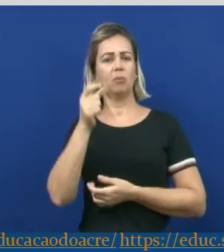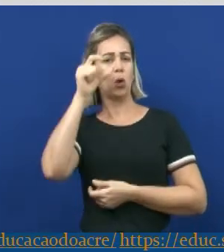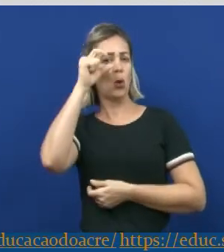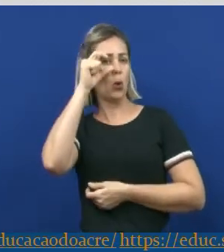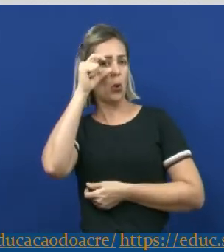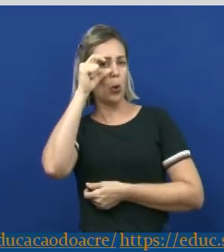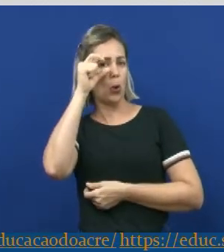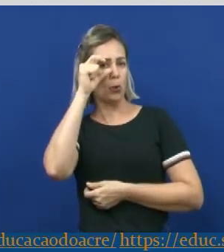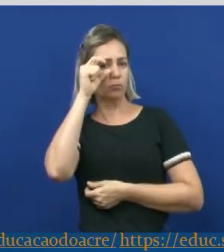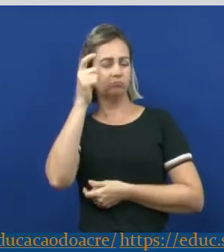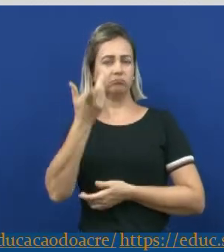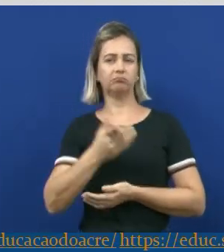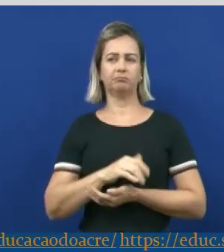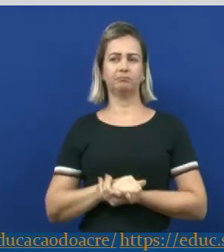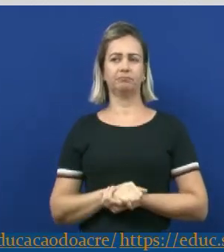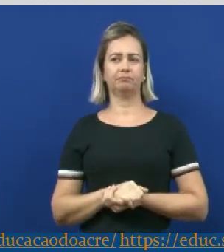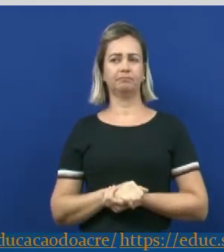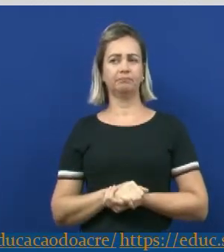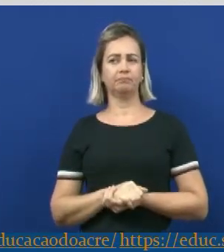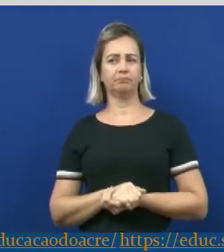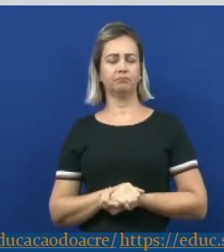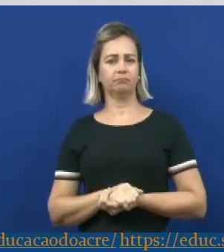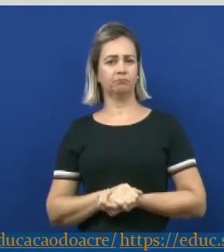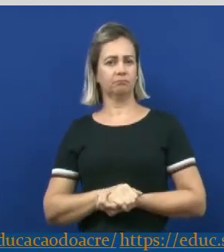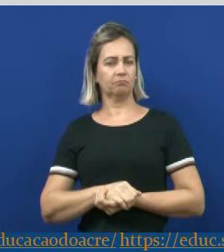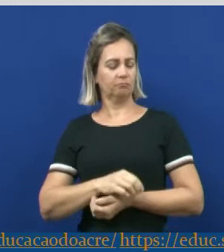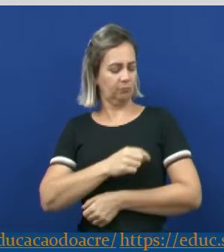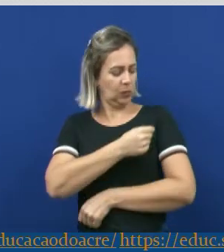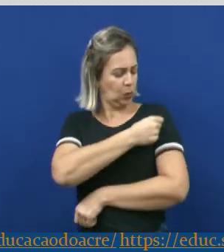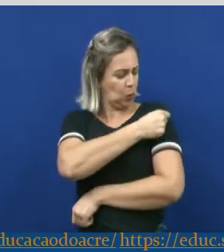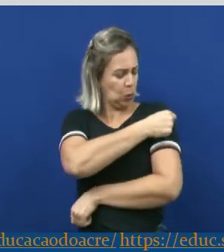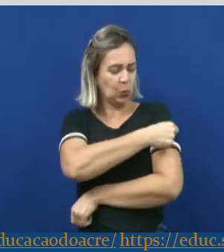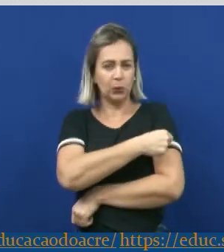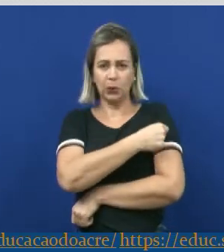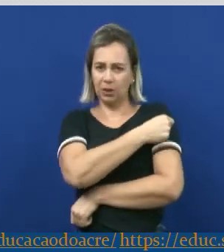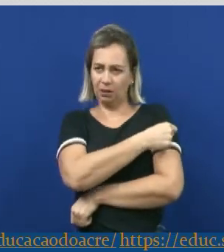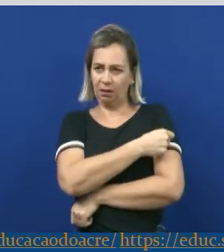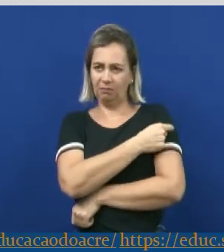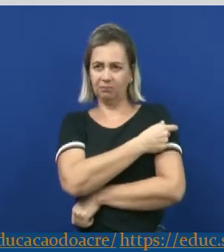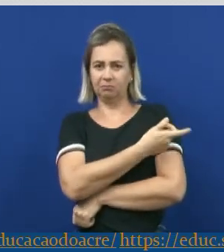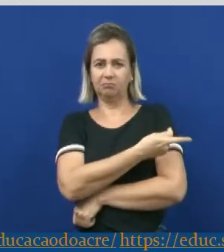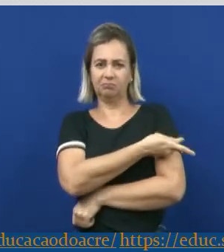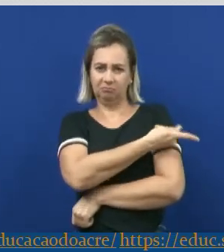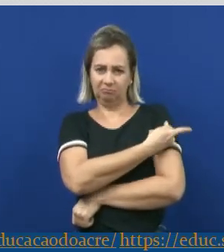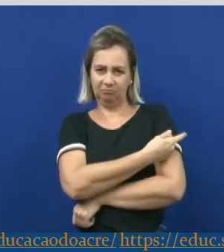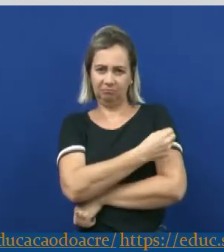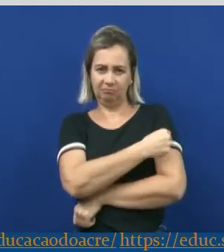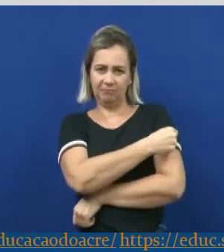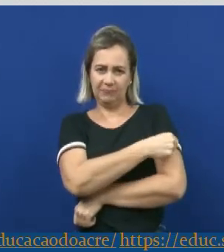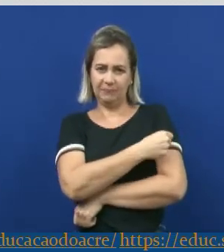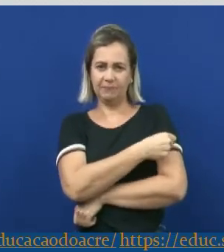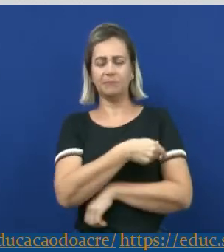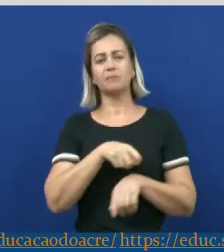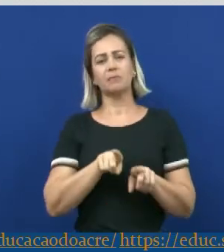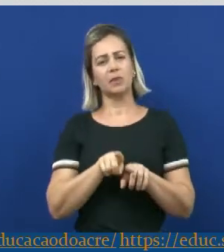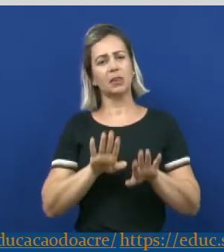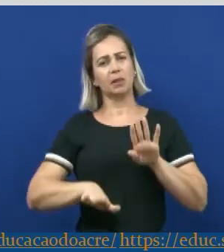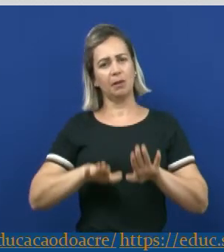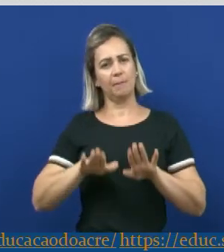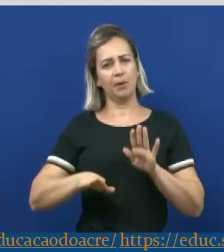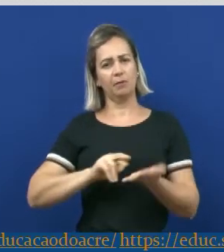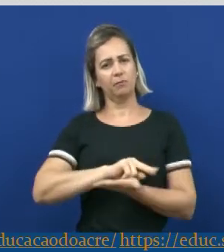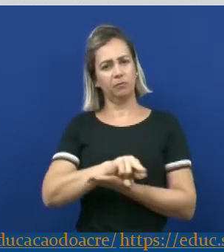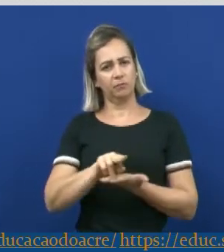óculos, certo? Ou então, lleva tatuagens, certo? Quando também se relaciona ao físico da pessoa aí,